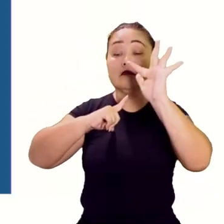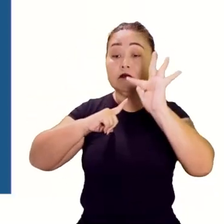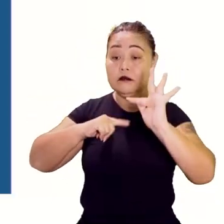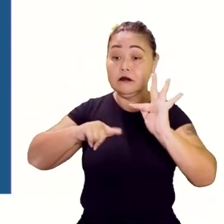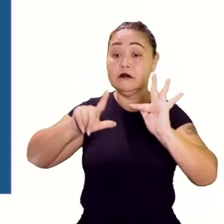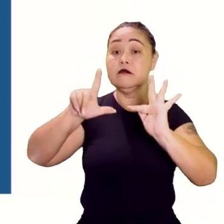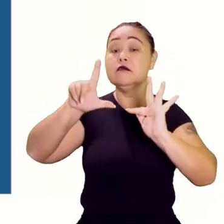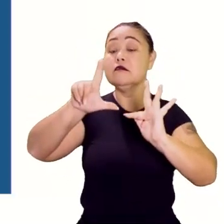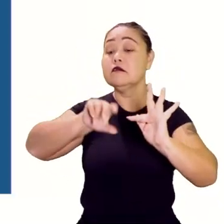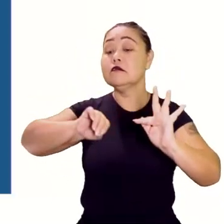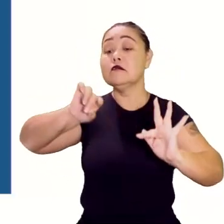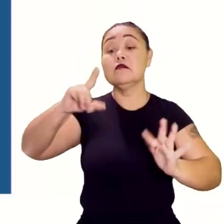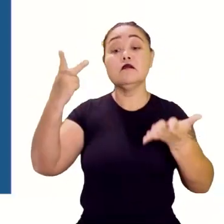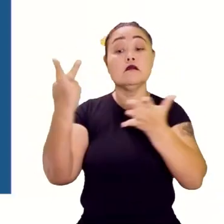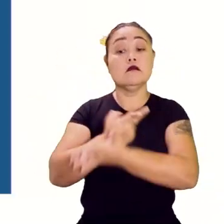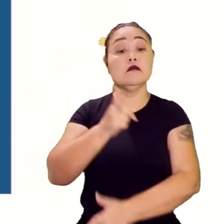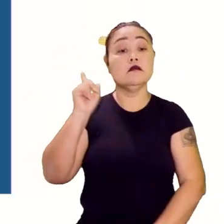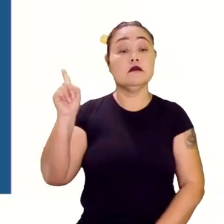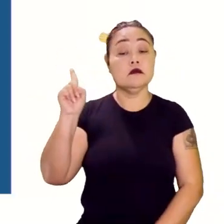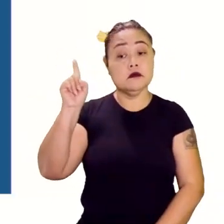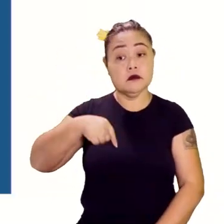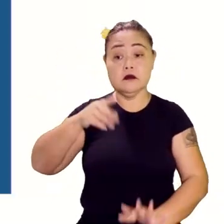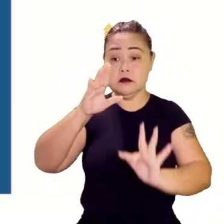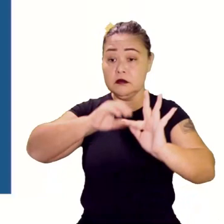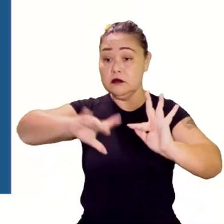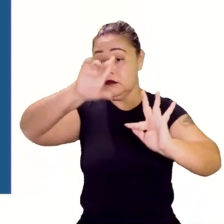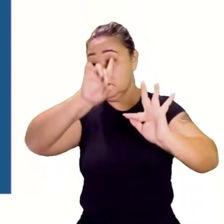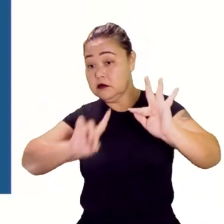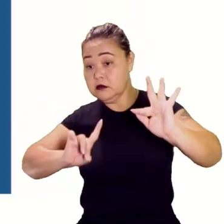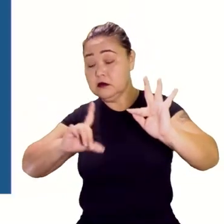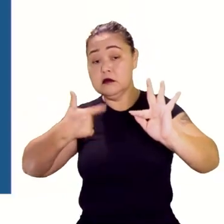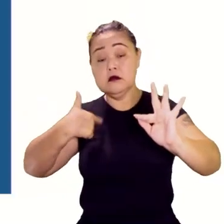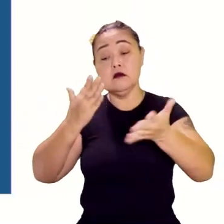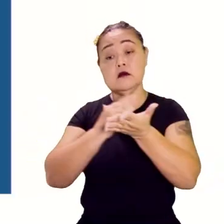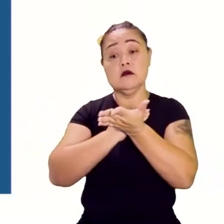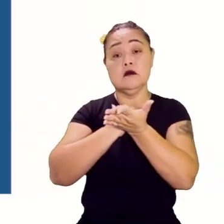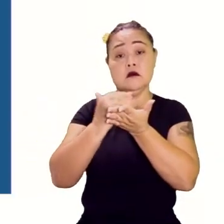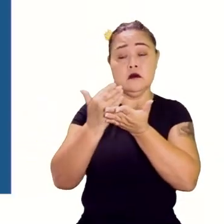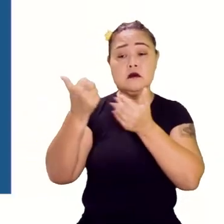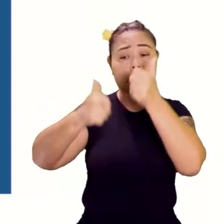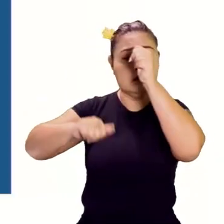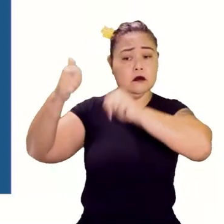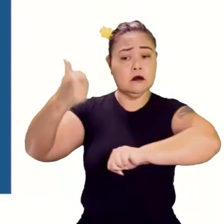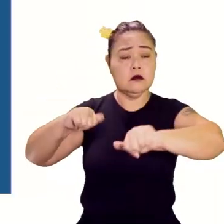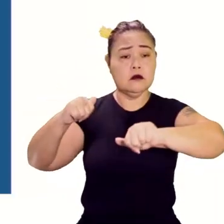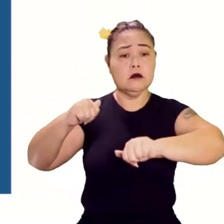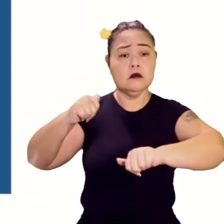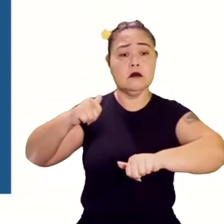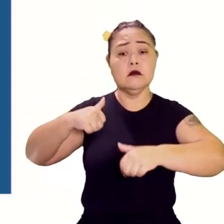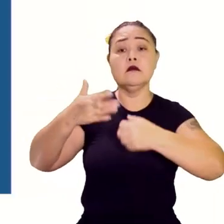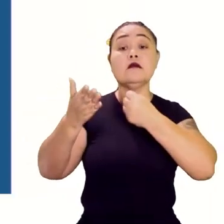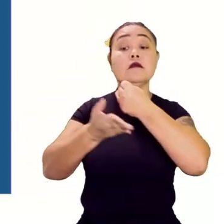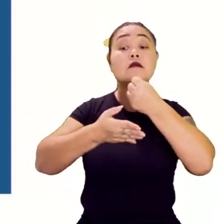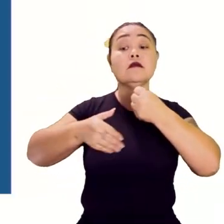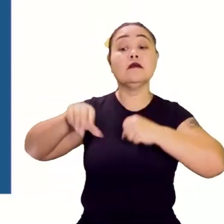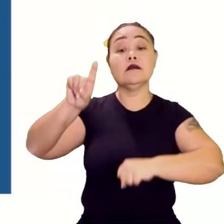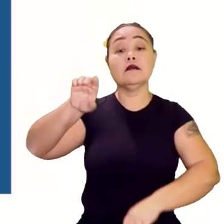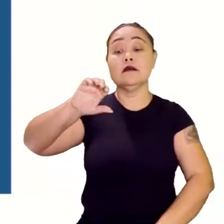logaritmo, o que que acontece aqui, né? Ela é crescente, é decrescente? Bom, vamos começar dando uma analisada aqui. A nossa base é